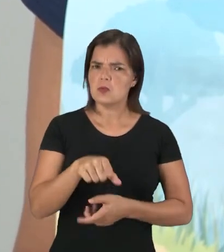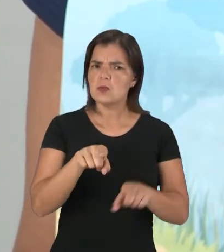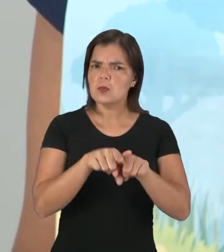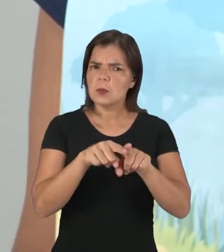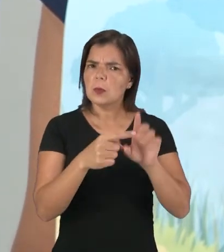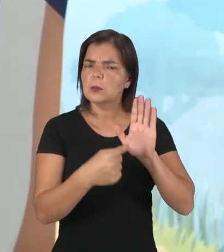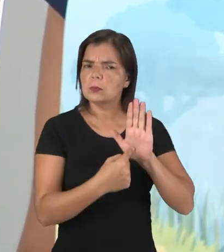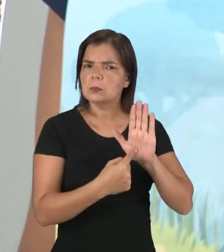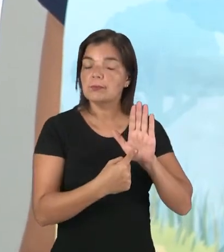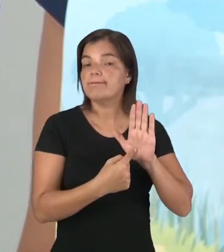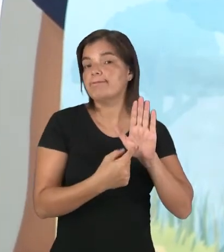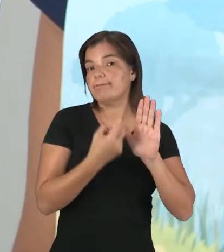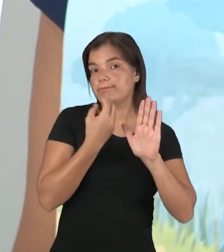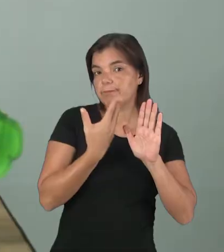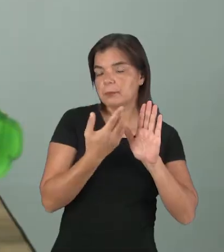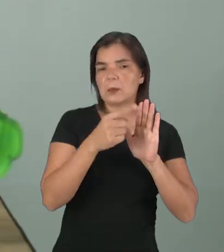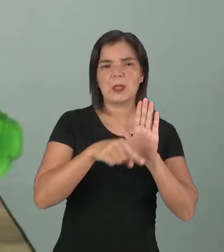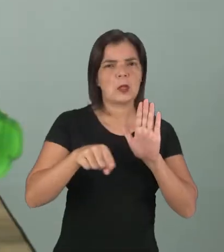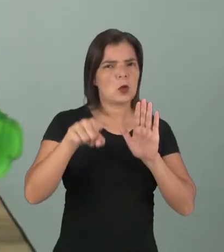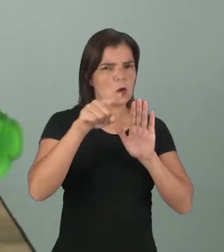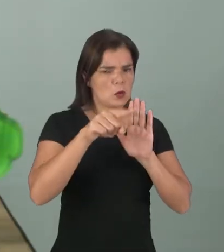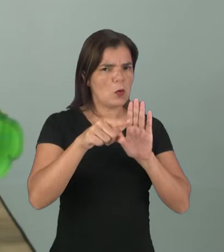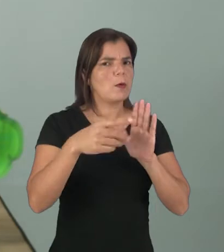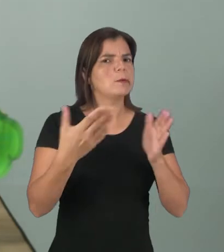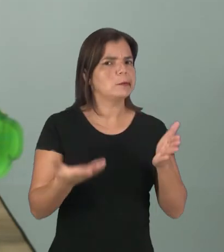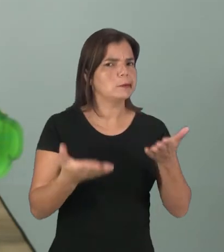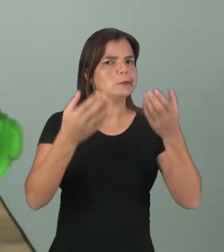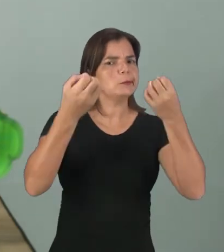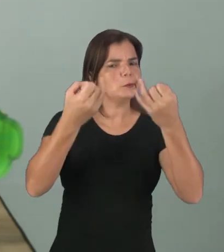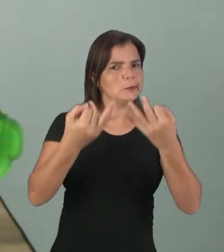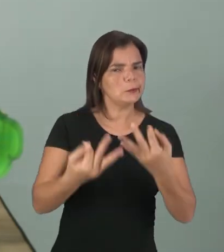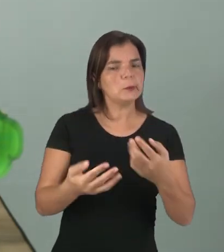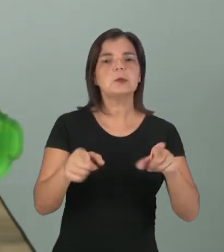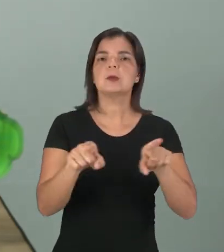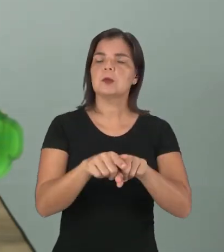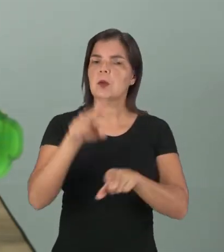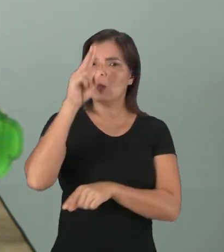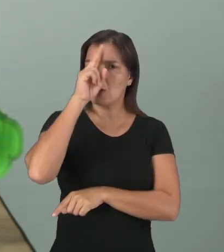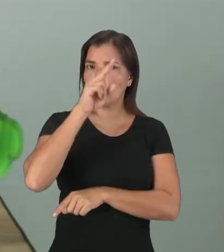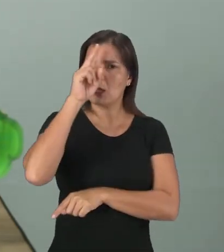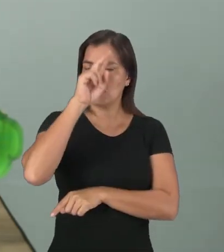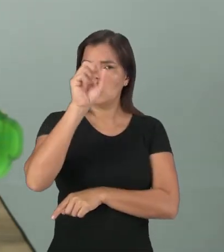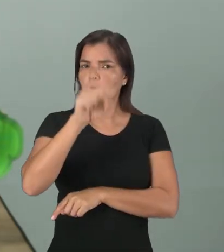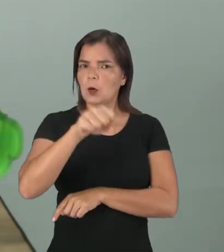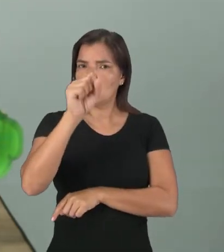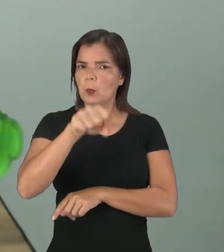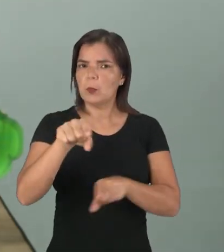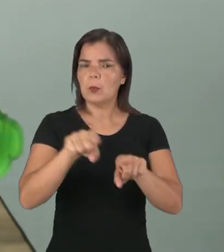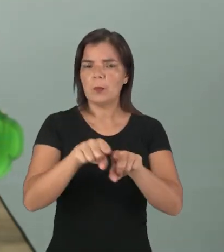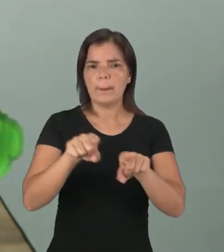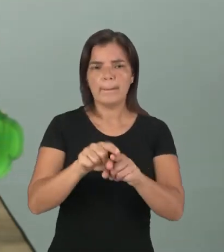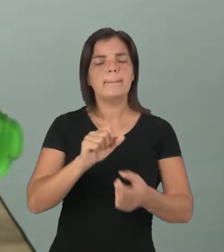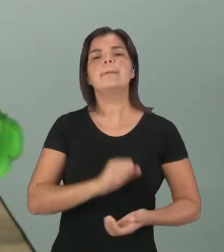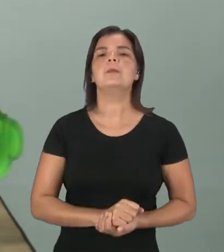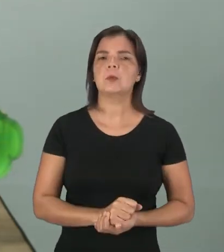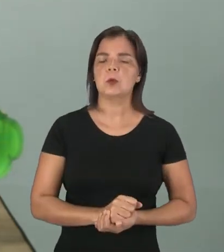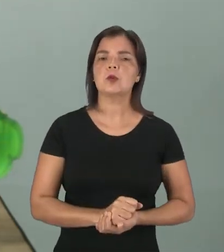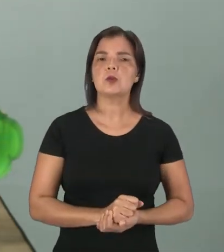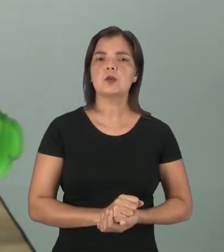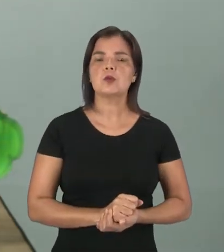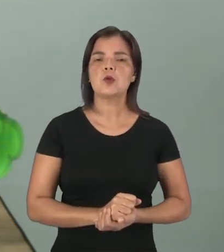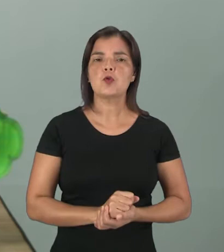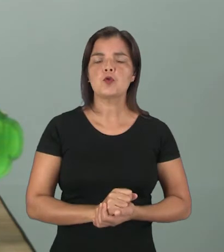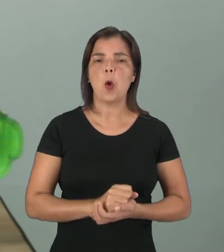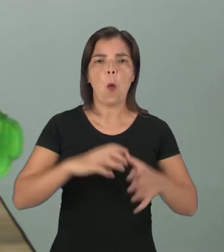ser? Bom, se alguém aí de casa já falou que tá lembrando sim que é uma Mapinguari, você